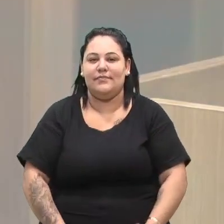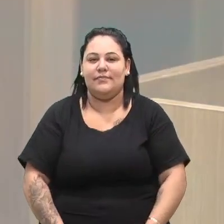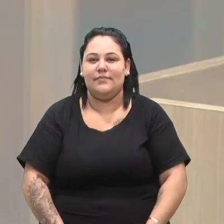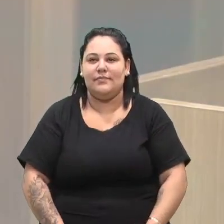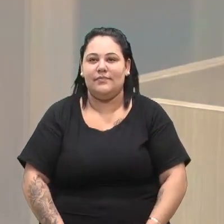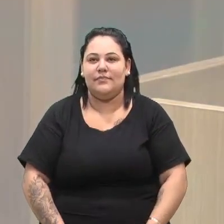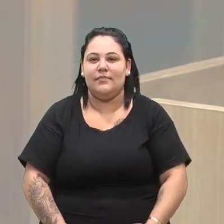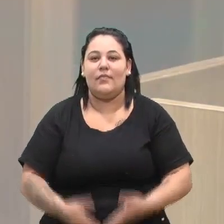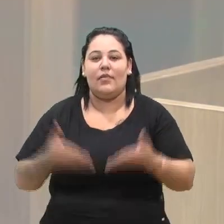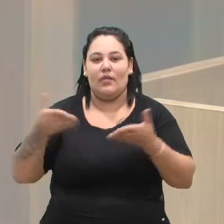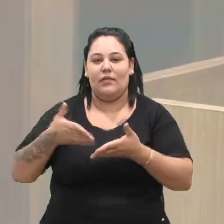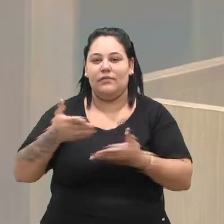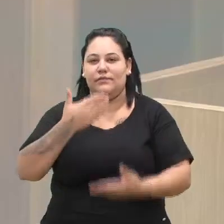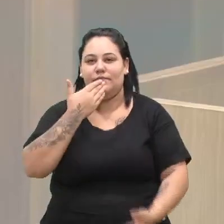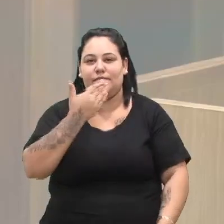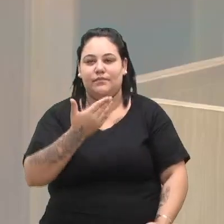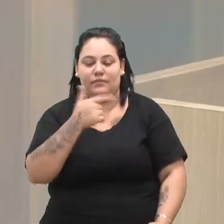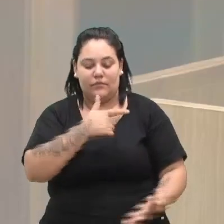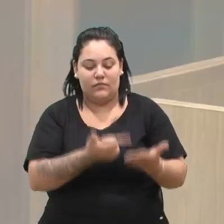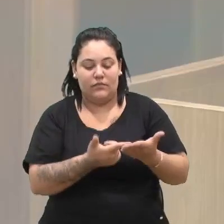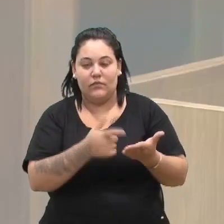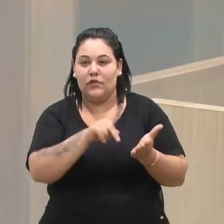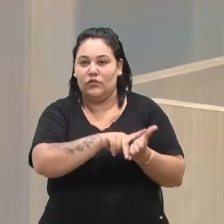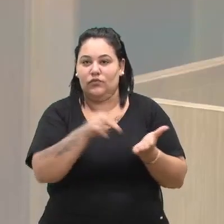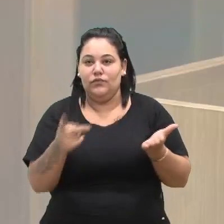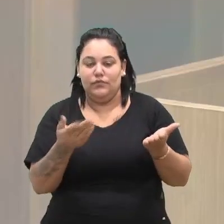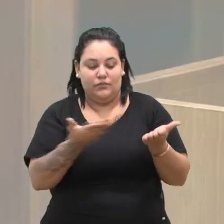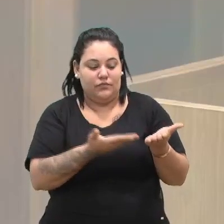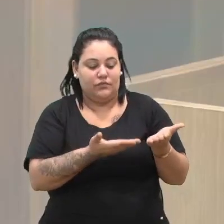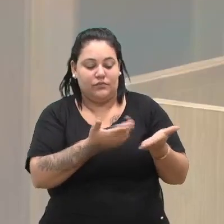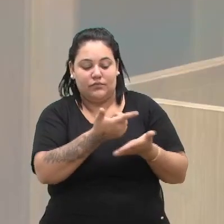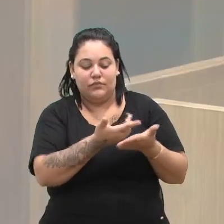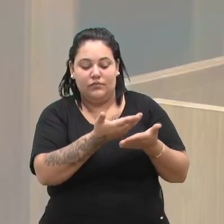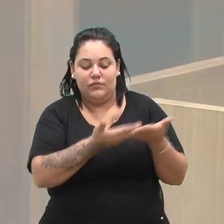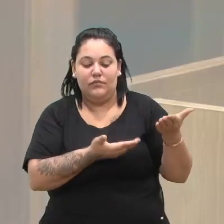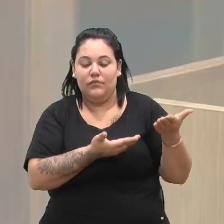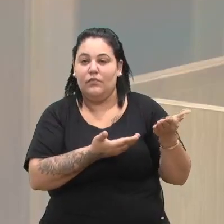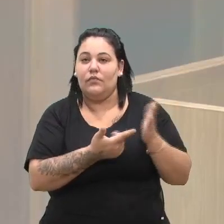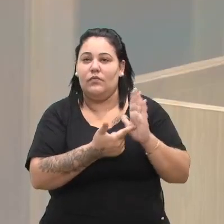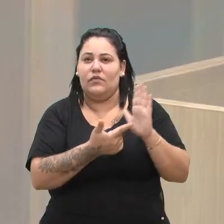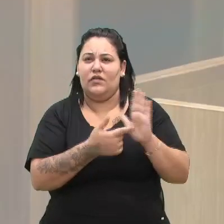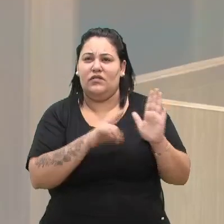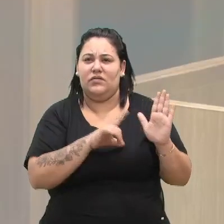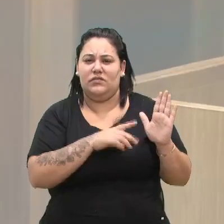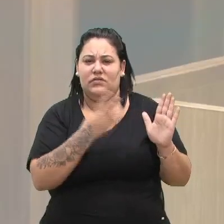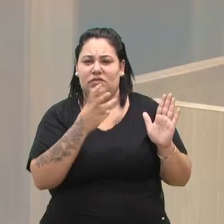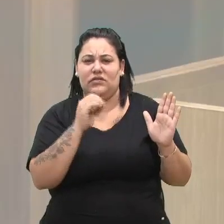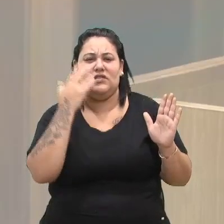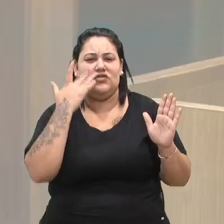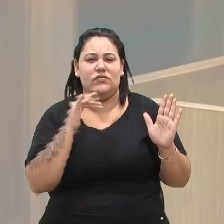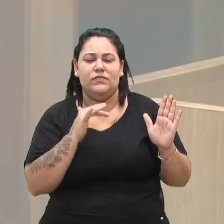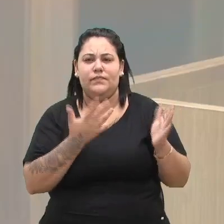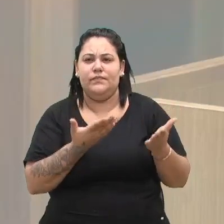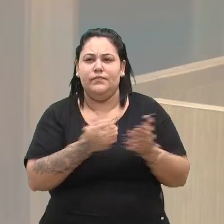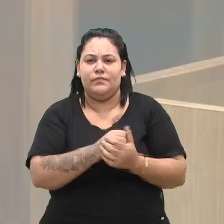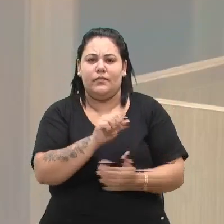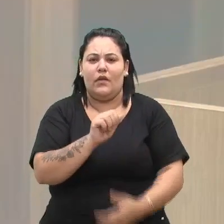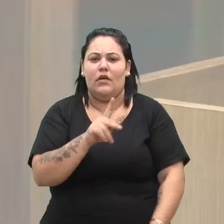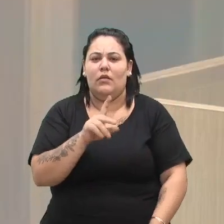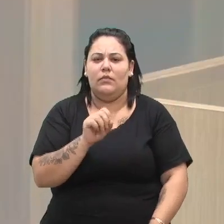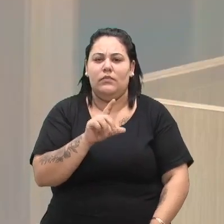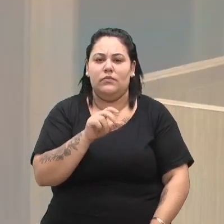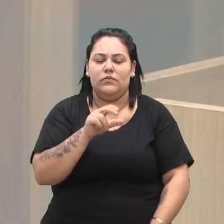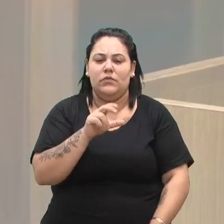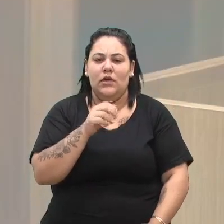Agora estão pedindo, está aqui, pelo menos o jornal está passando para nós, que é em torno aqui de 30 dias, olha só. Apolinário Alves dos